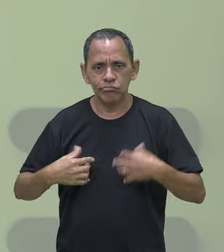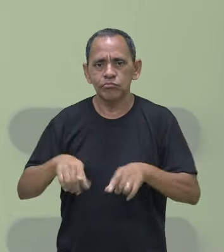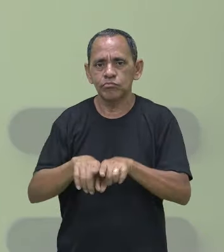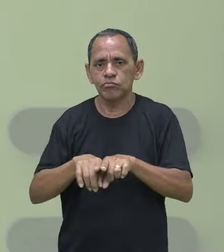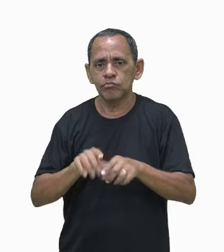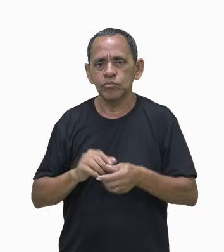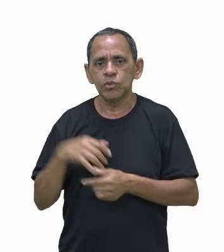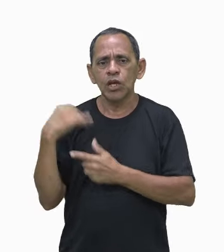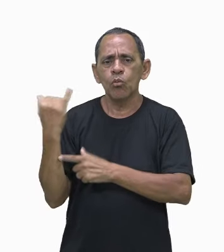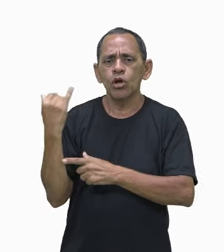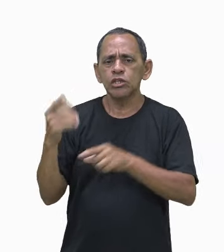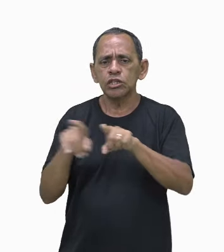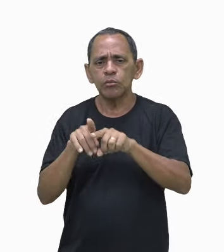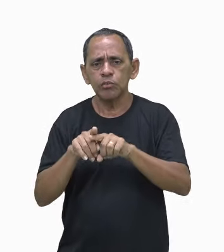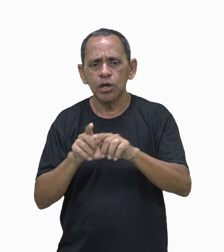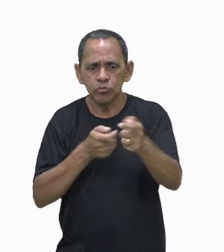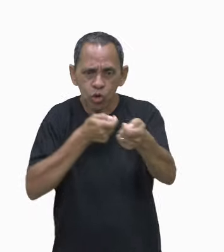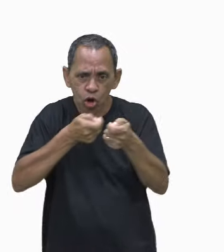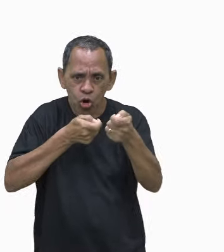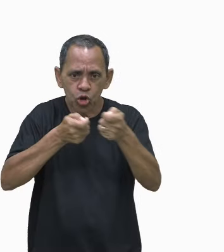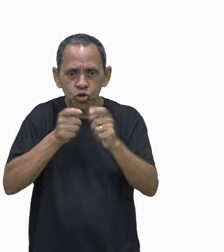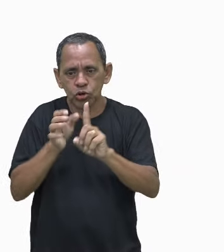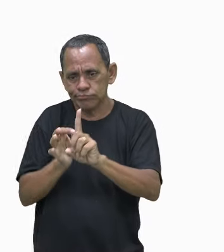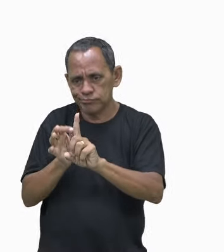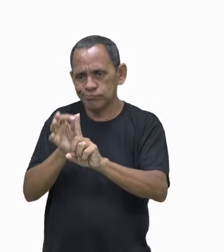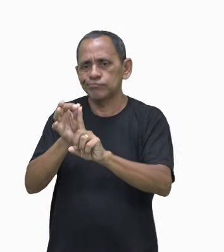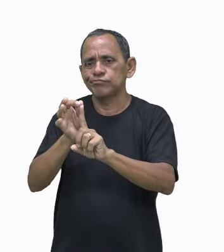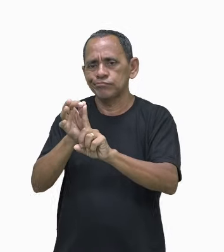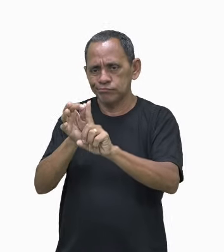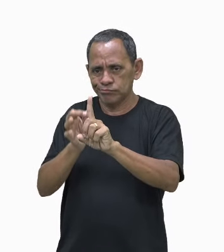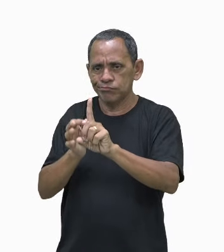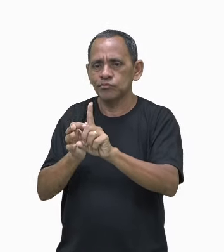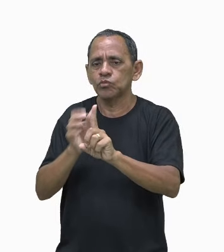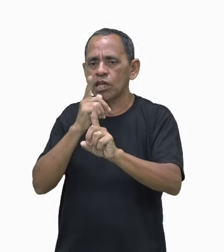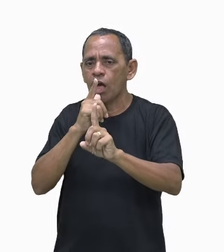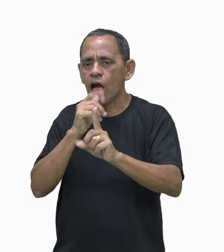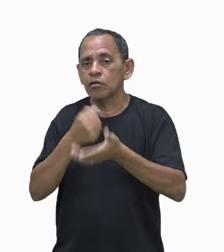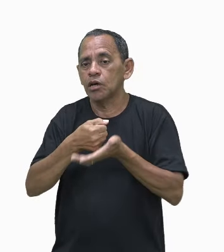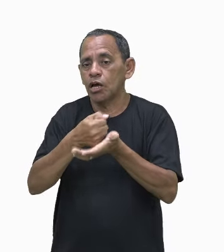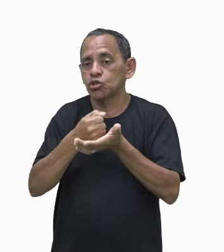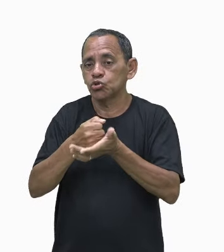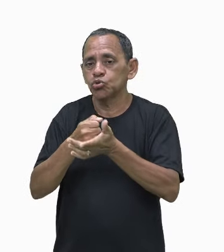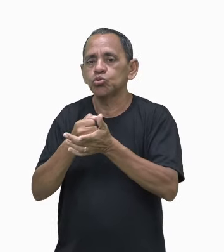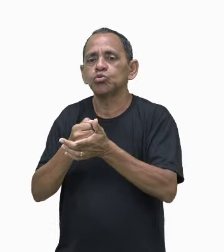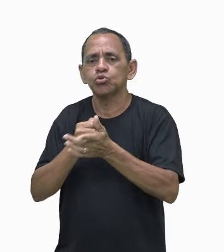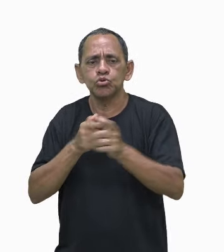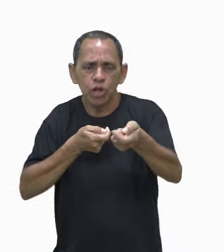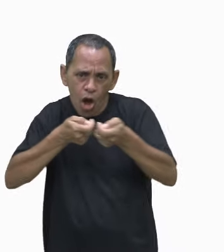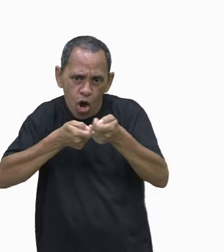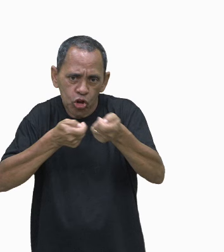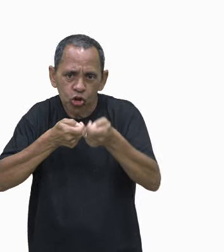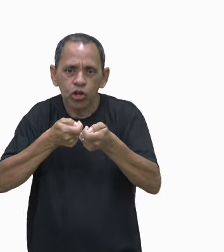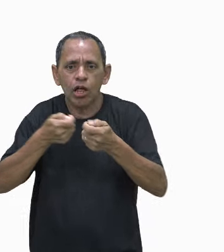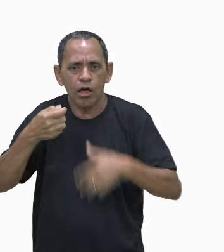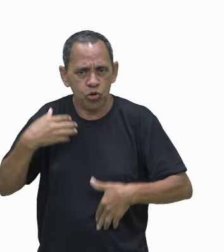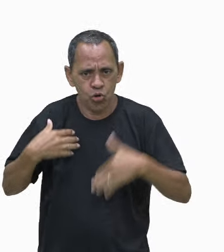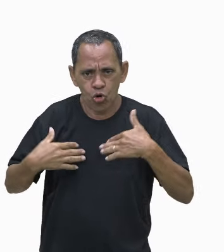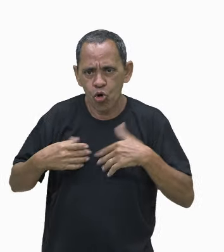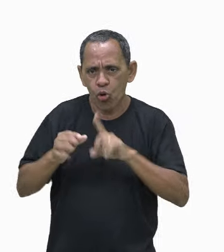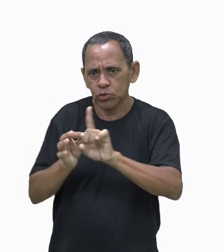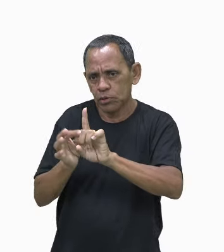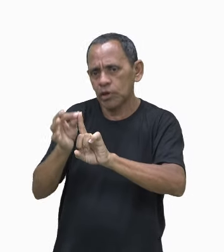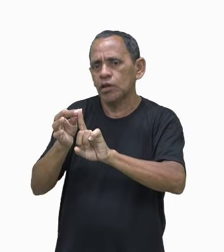para a regulação da temperatura. A água, ele ajuda a regular a temperatura corporal através